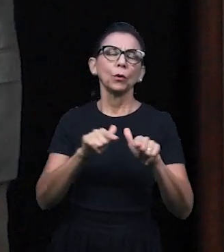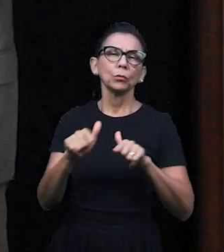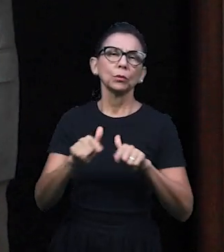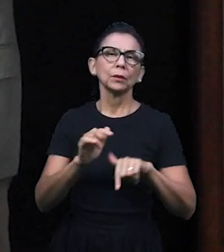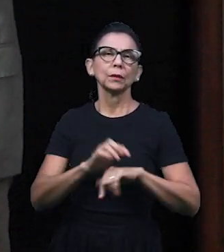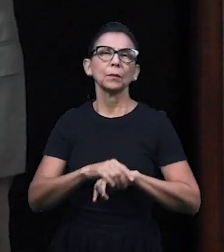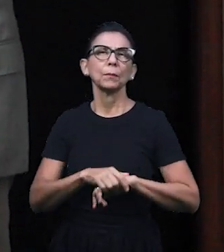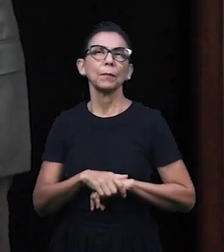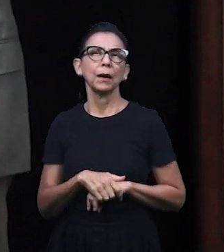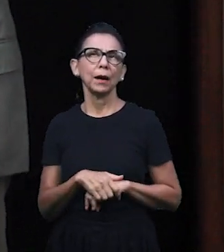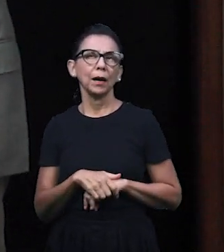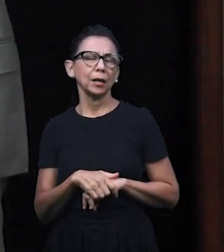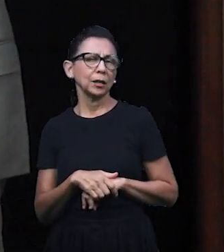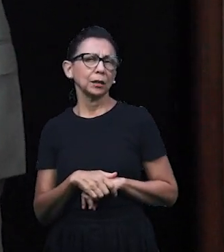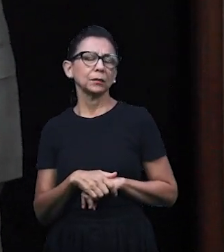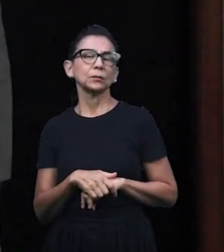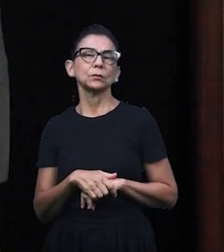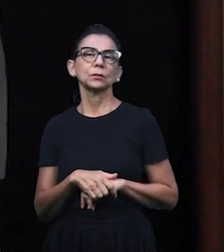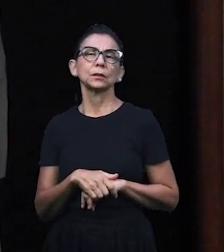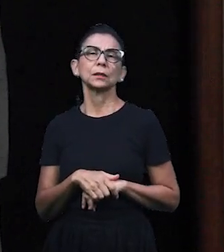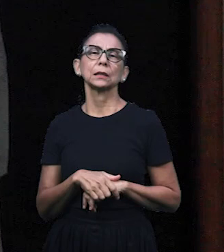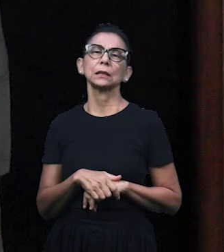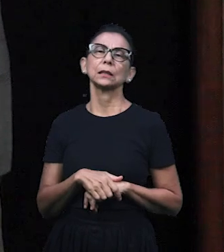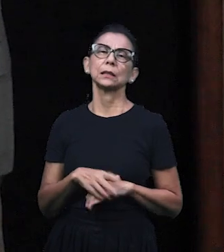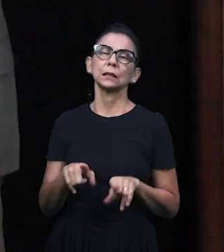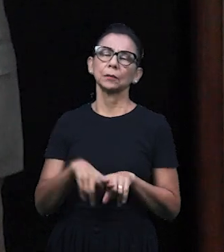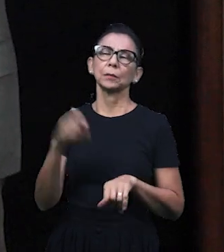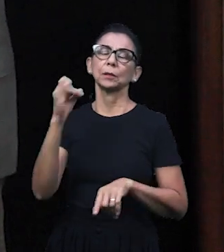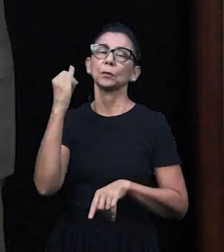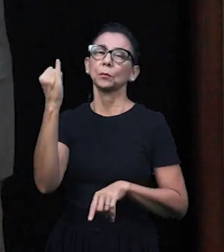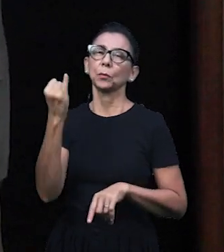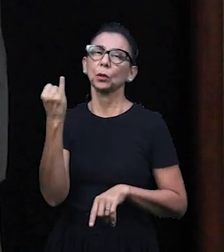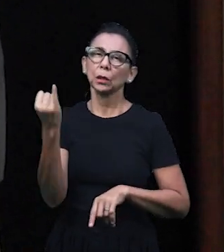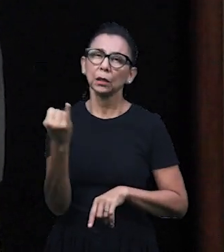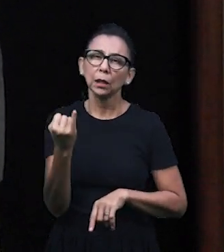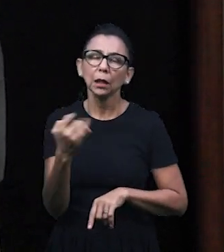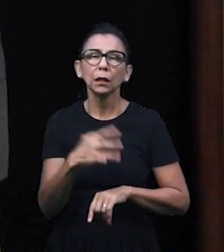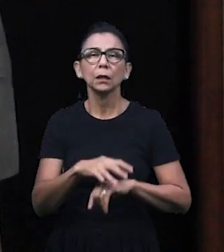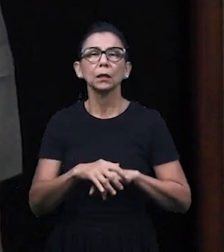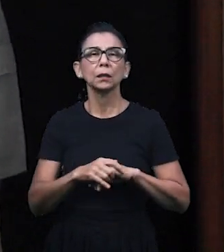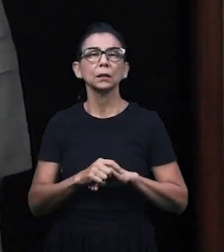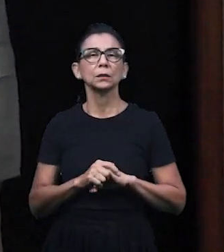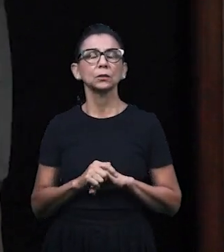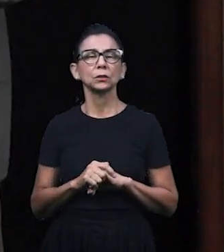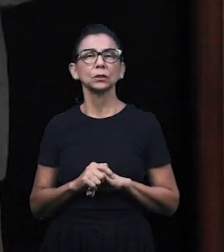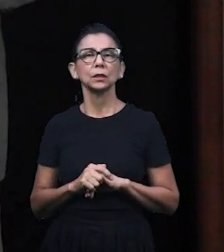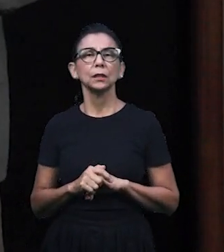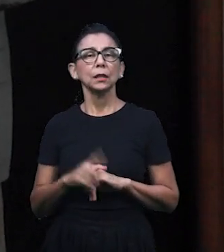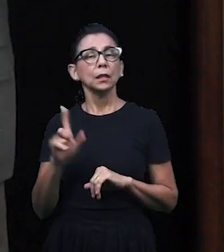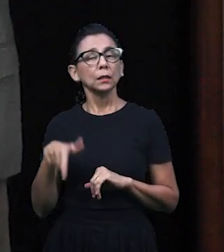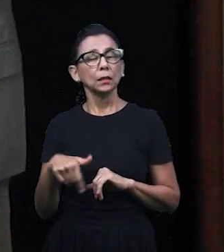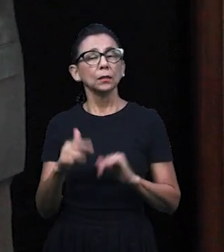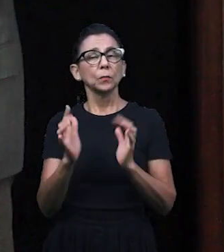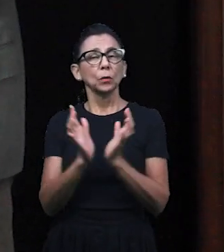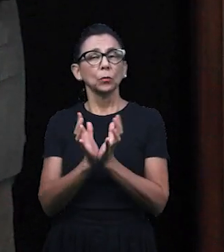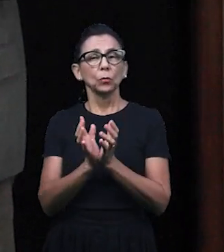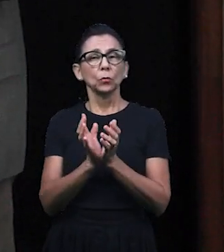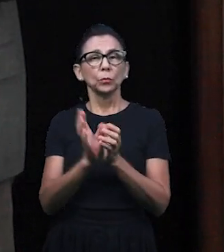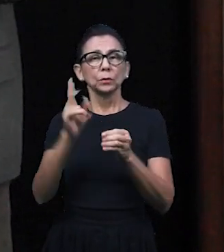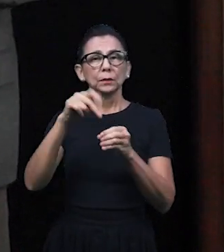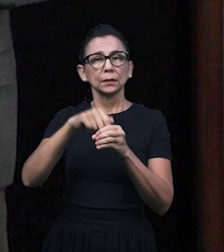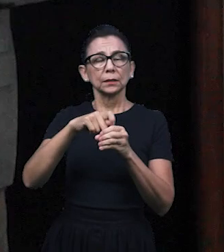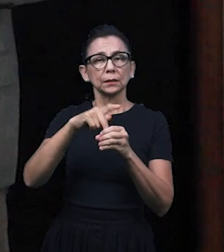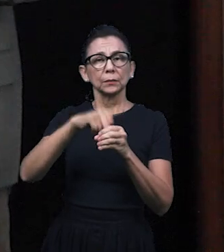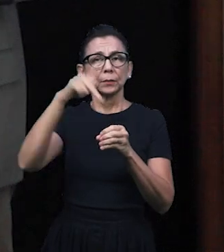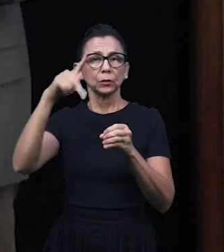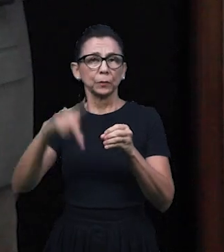menos eventos, mas de extrema importância, igualmente importante para a obra, que é o trabalho do Semente Preciosa, que é um trabalho de oração que